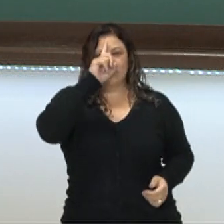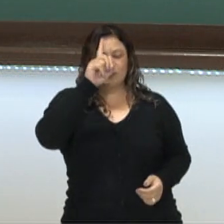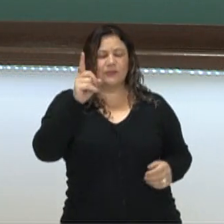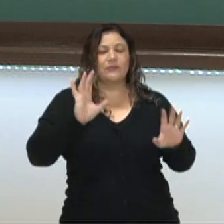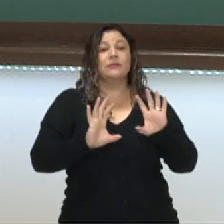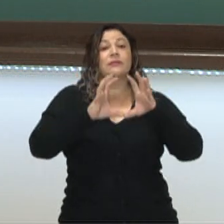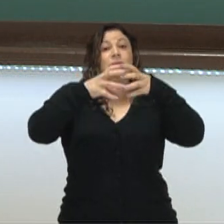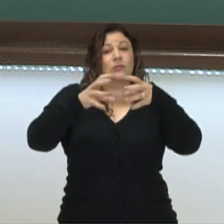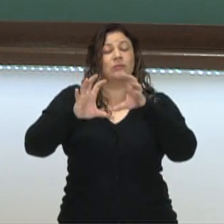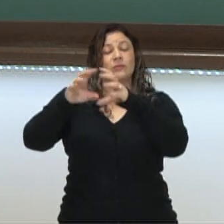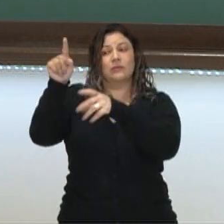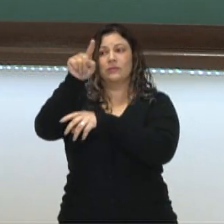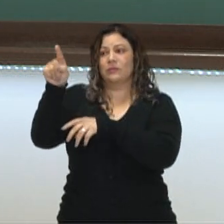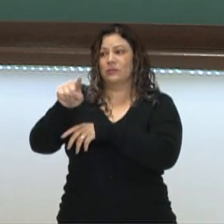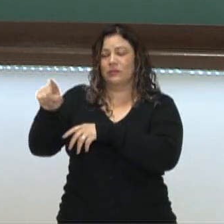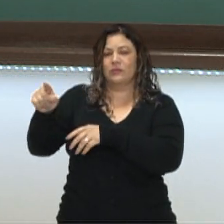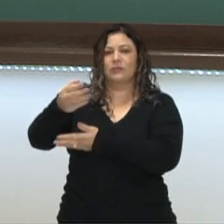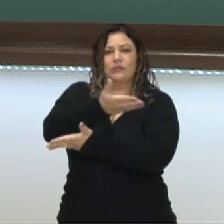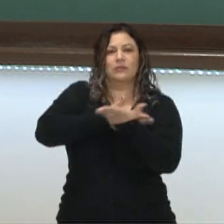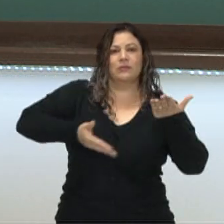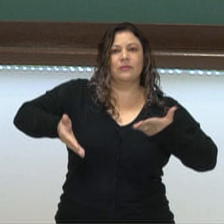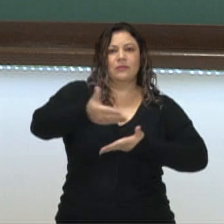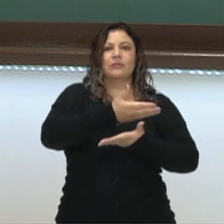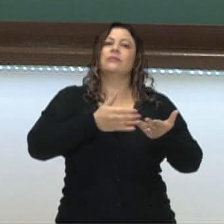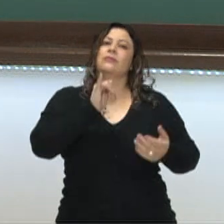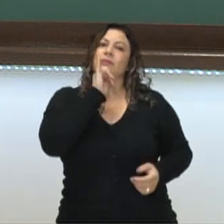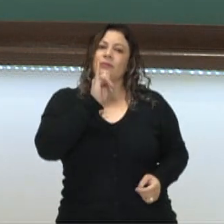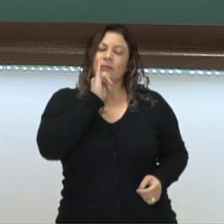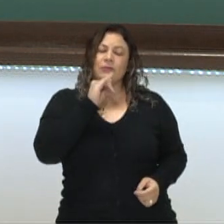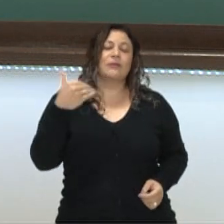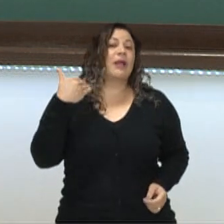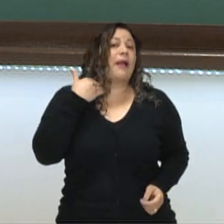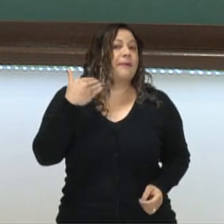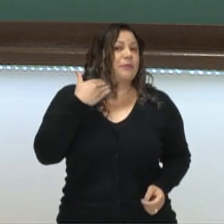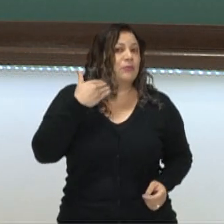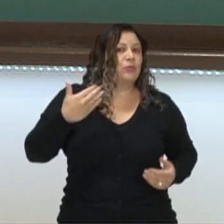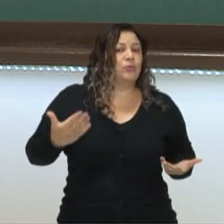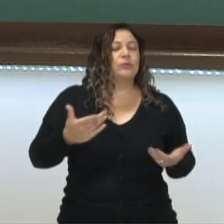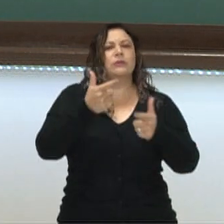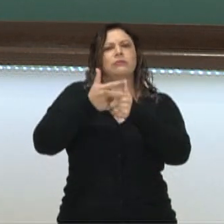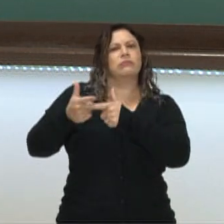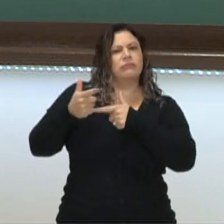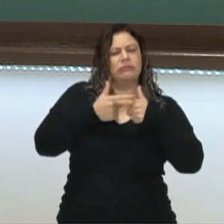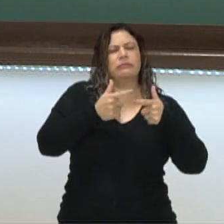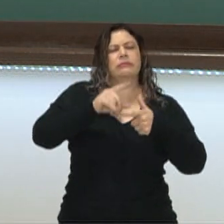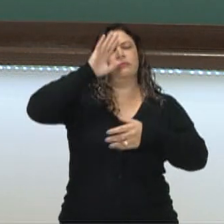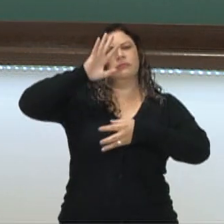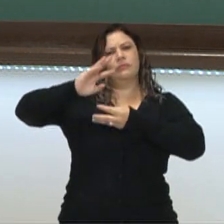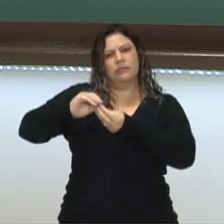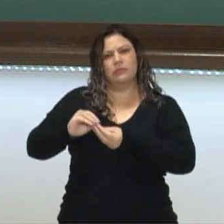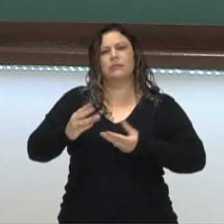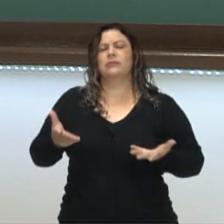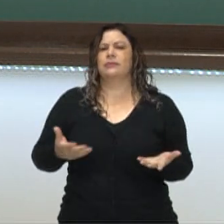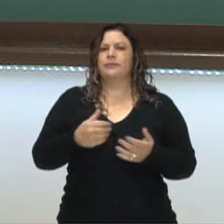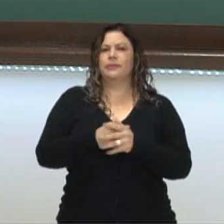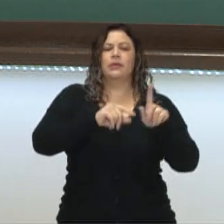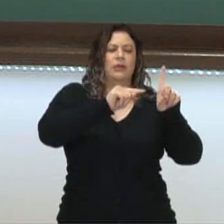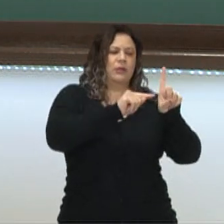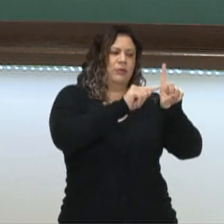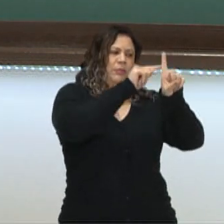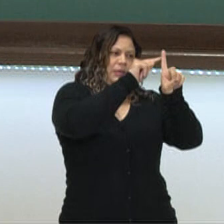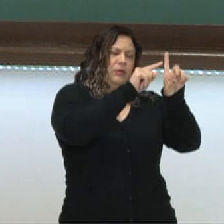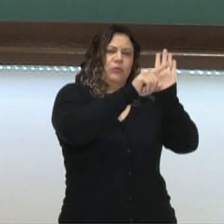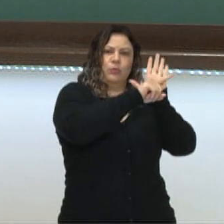conjunto dos números inteiros está envolvido, né? Como, por exemplo, o saldo bancário, né? O problema que a gente acabou de resolver, temperaturas